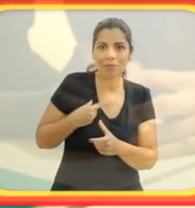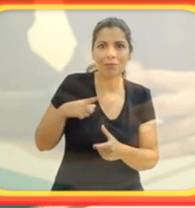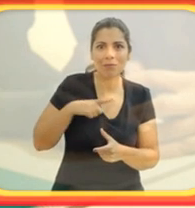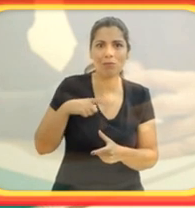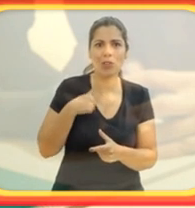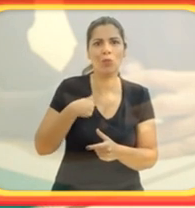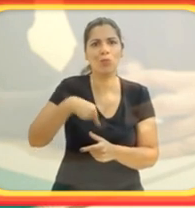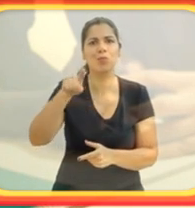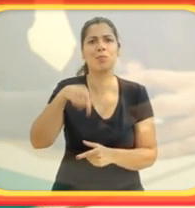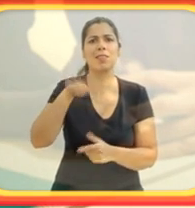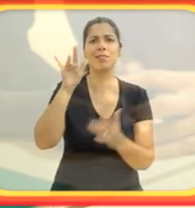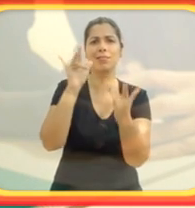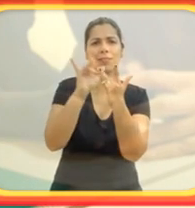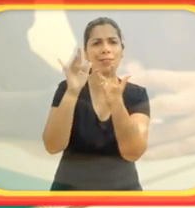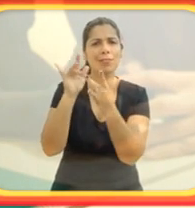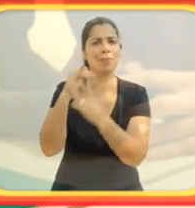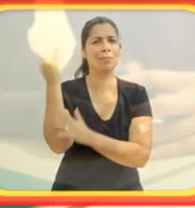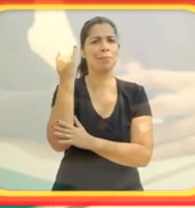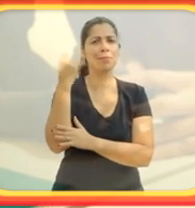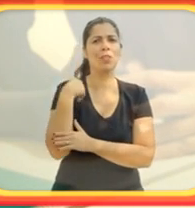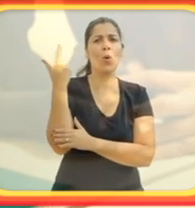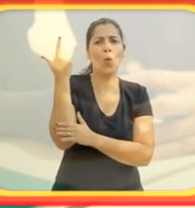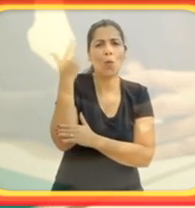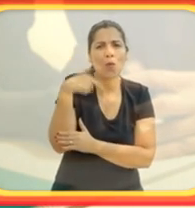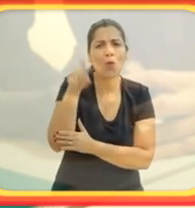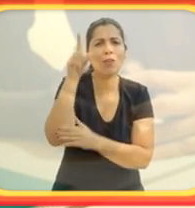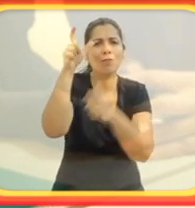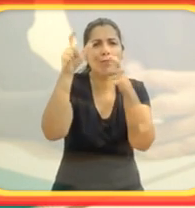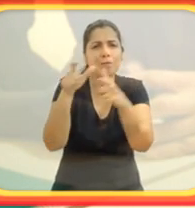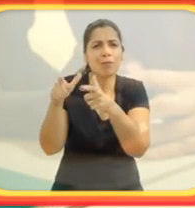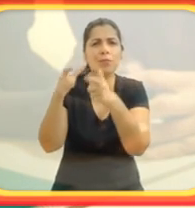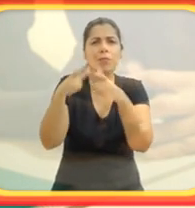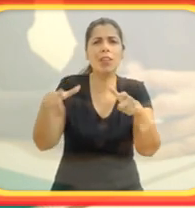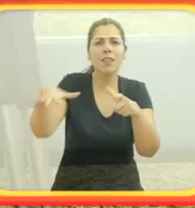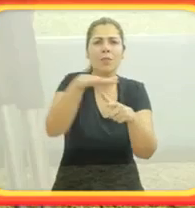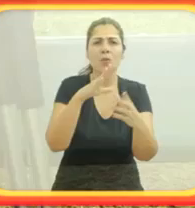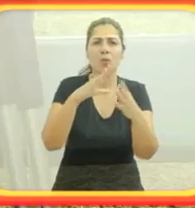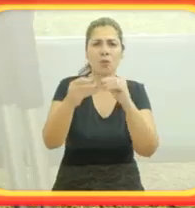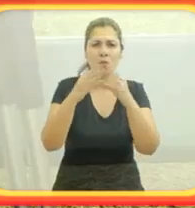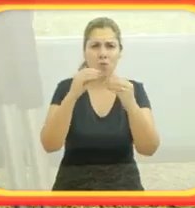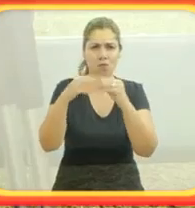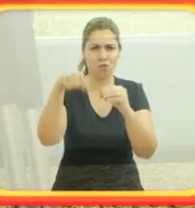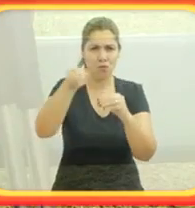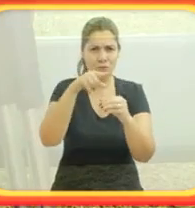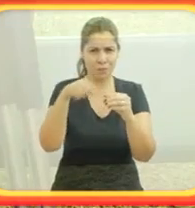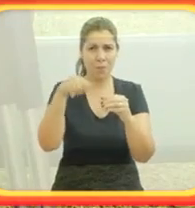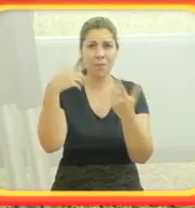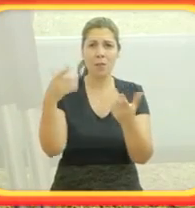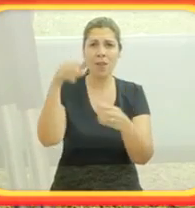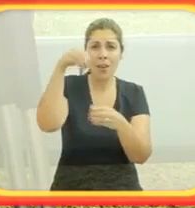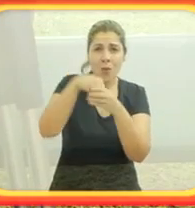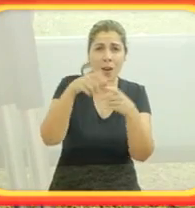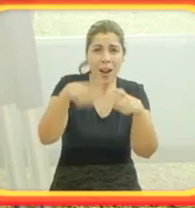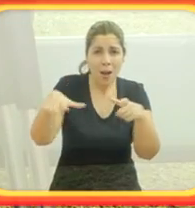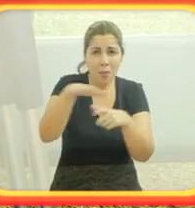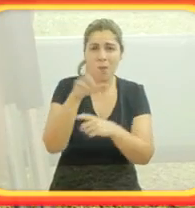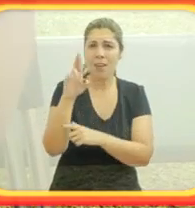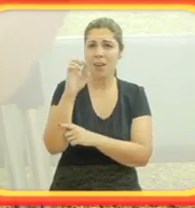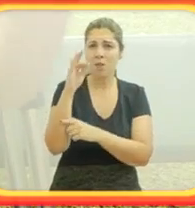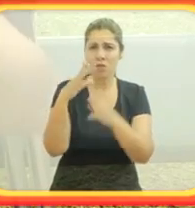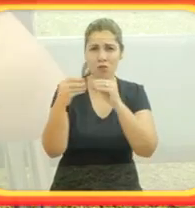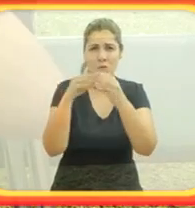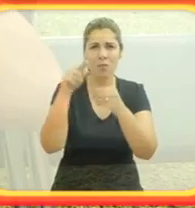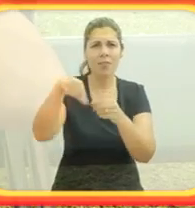que ir, quais eram os contatos importantes, eu fui para os campos de refugiados. E nos campos de refugiados,